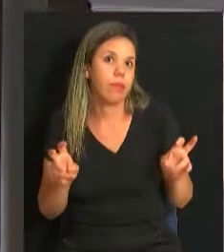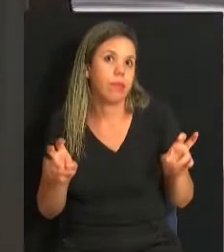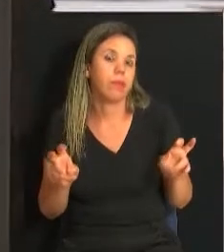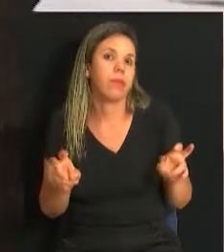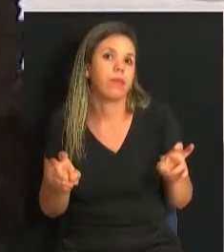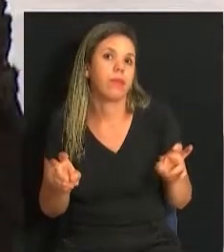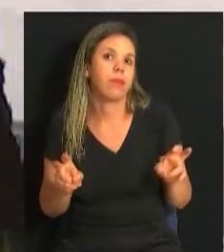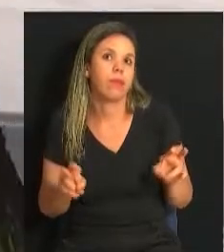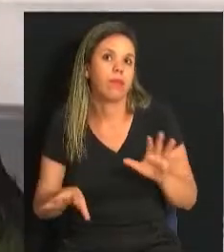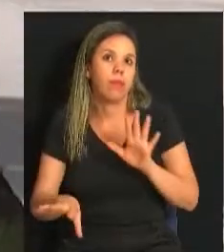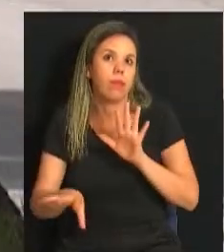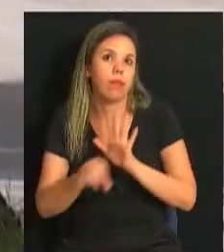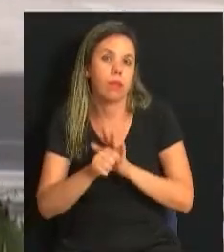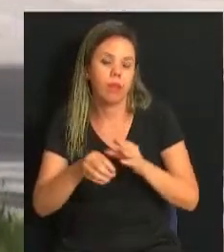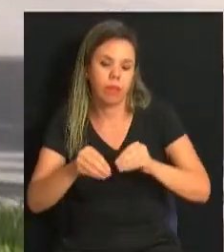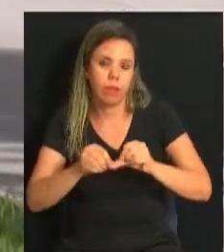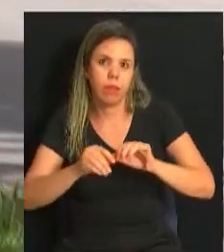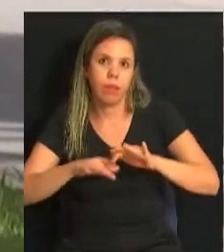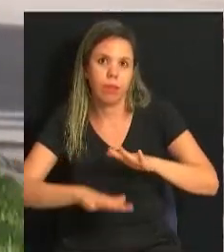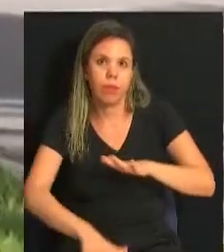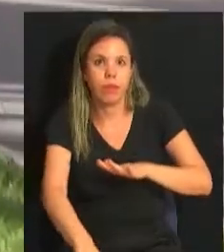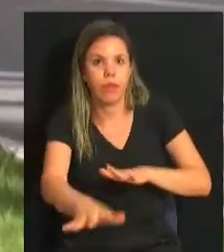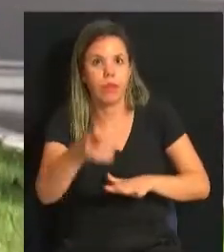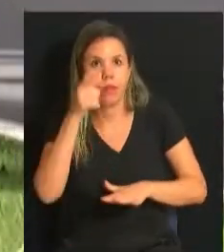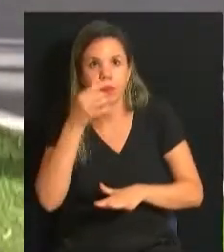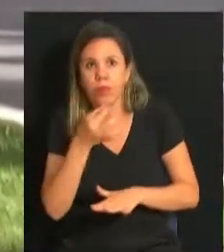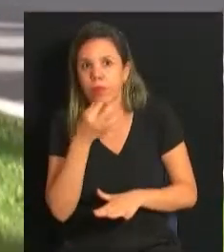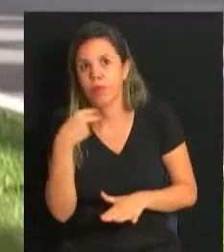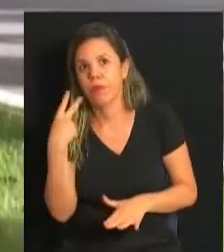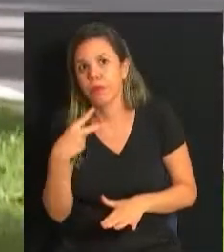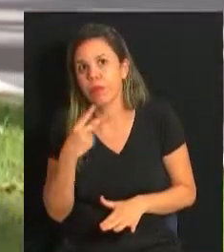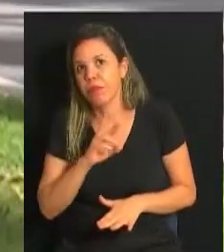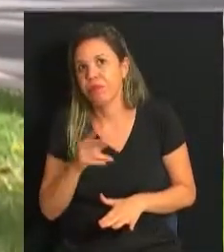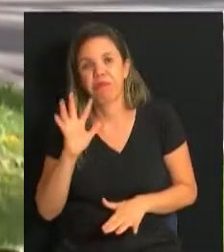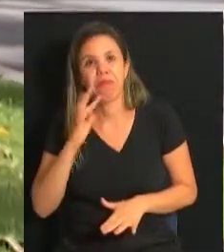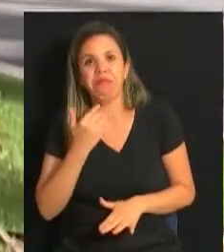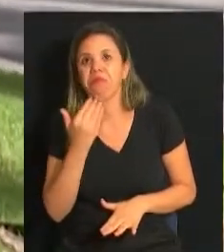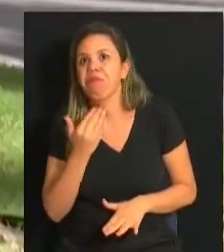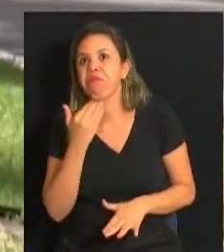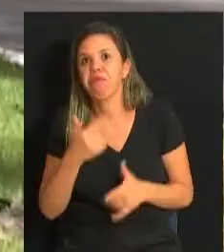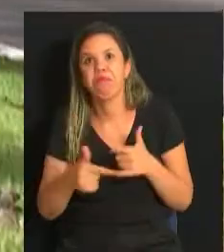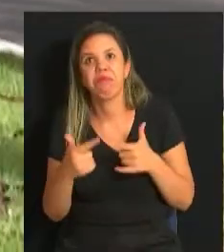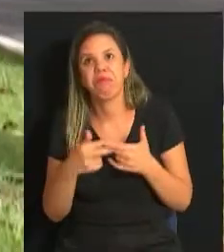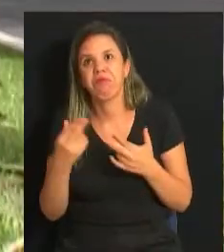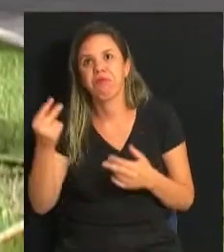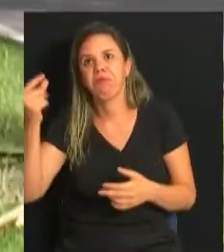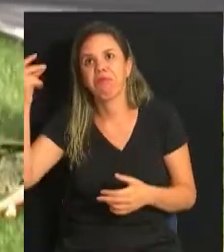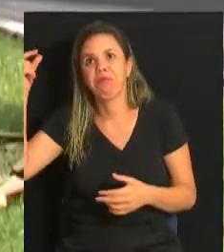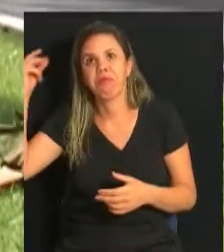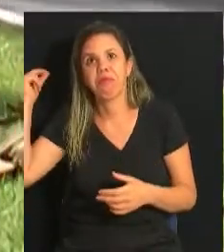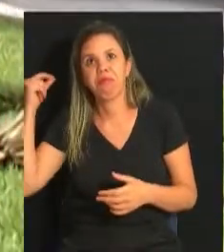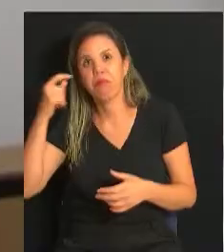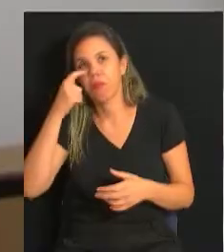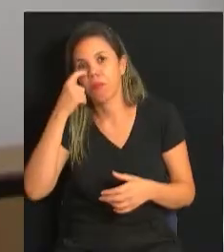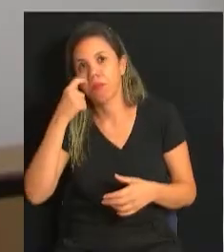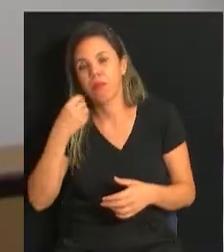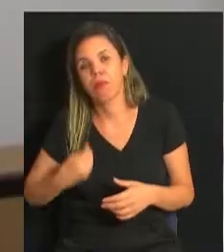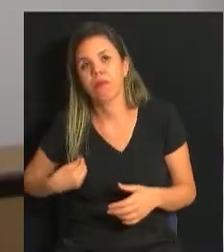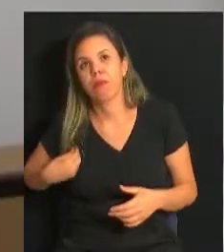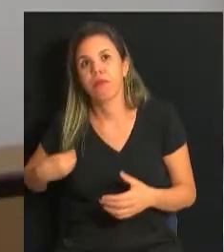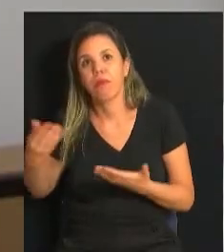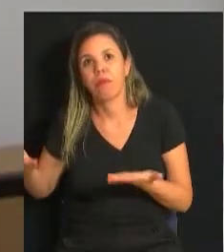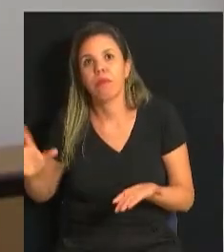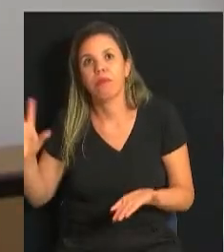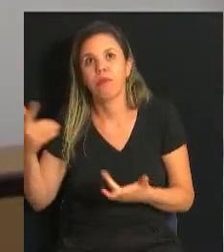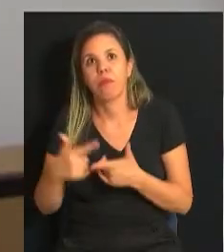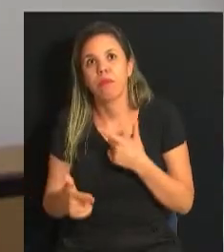é a impermeabilização do solo e na visão do vereador não resolve problemas crônicos relacionados à vida urbana que